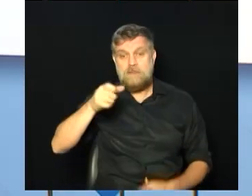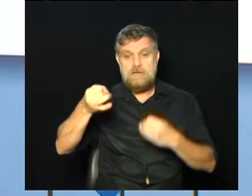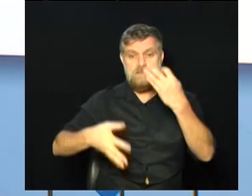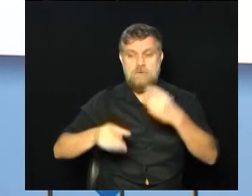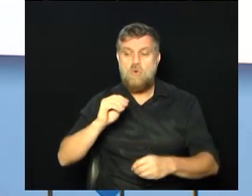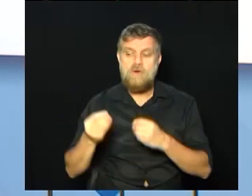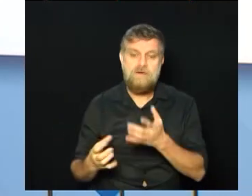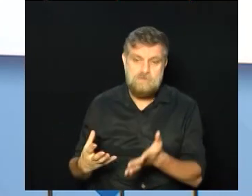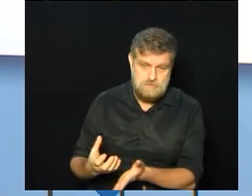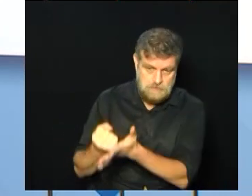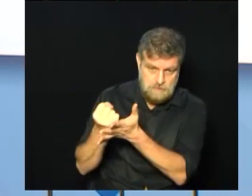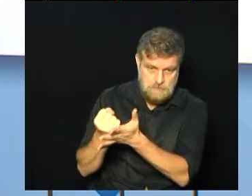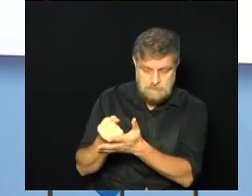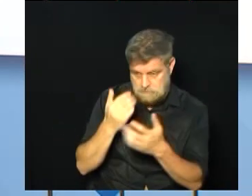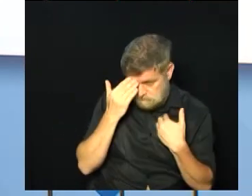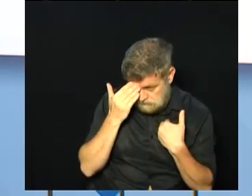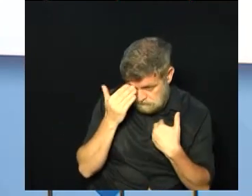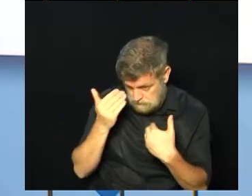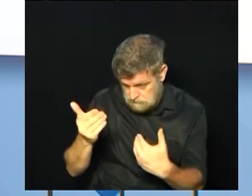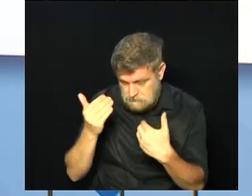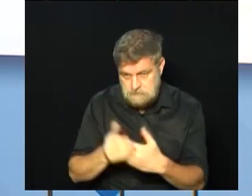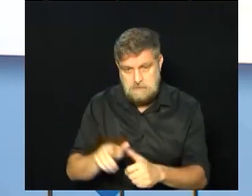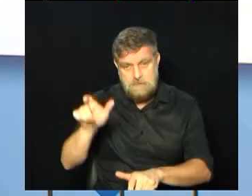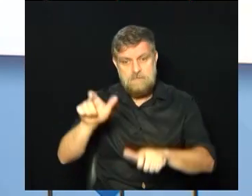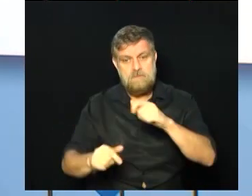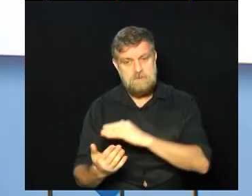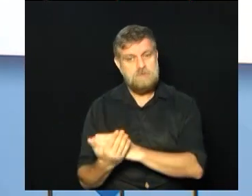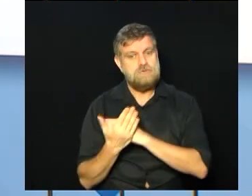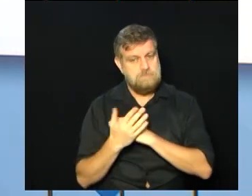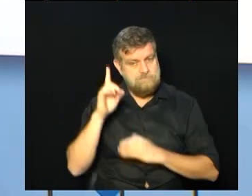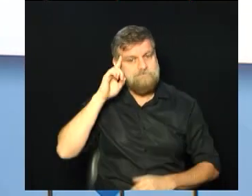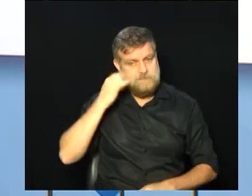primeiros socorros e agradeceu aos envolvidos naquele dia.